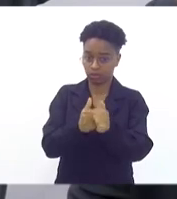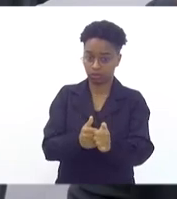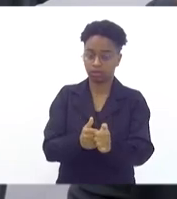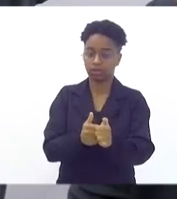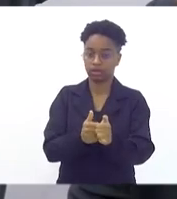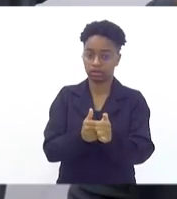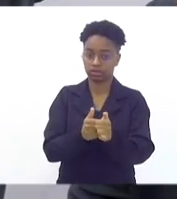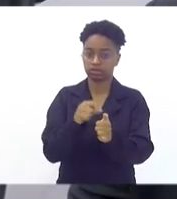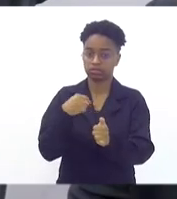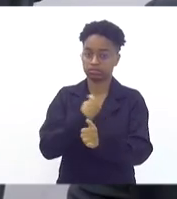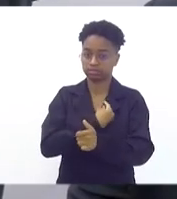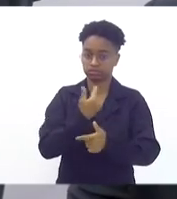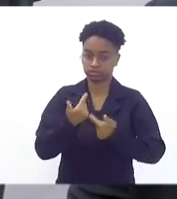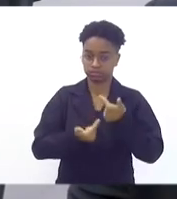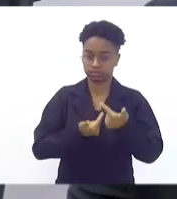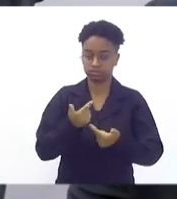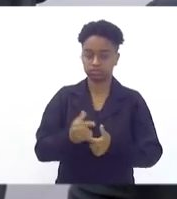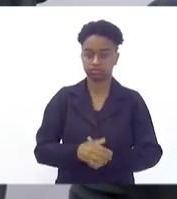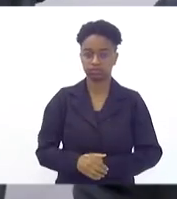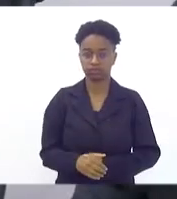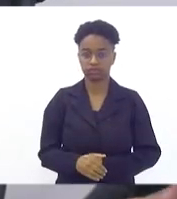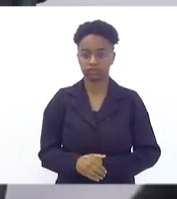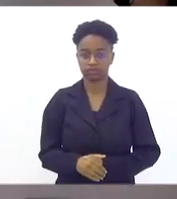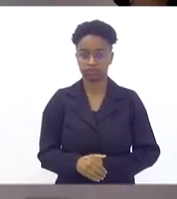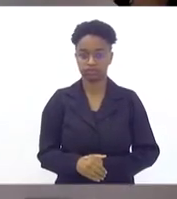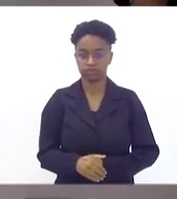os nossos trabalhos vereadora